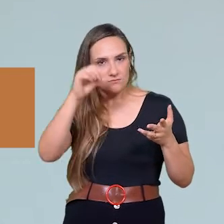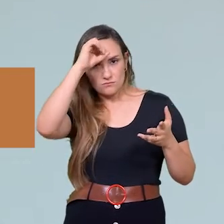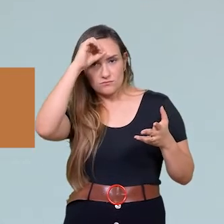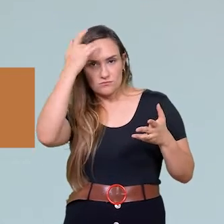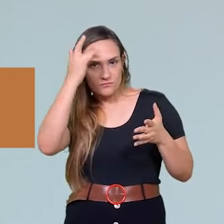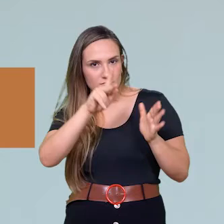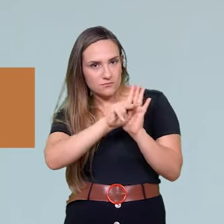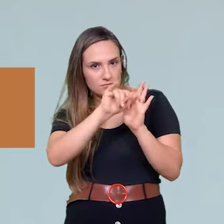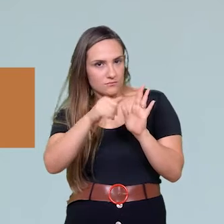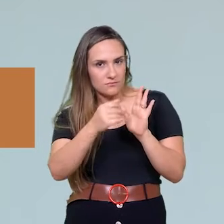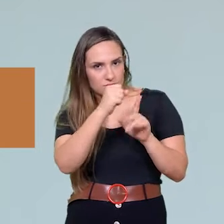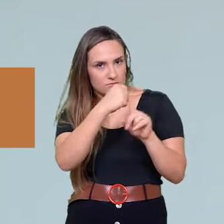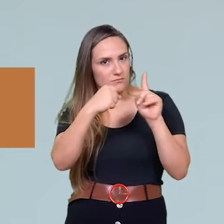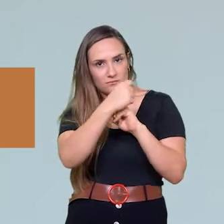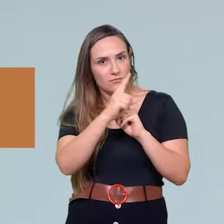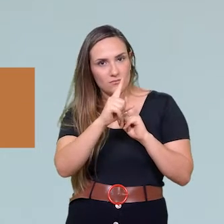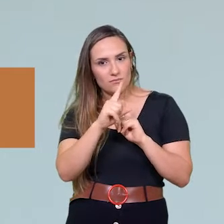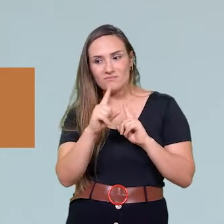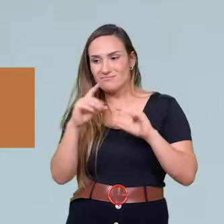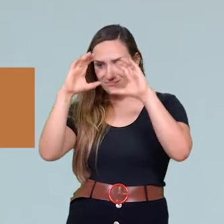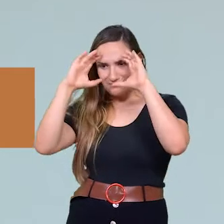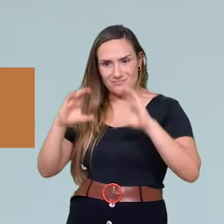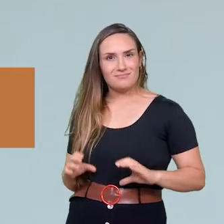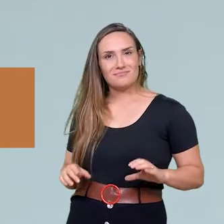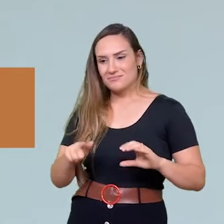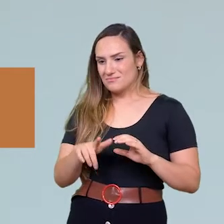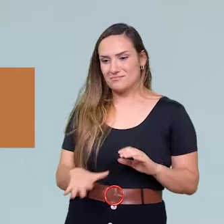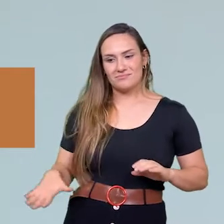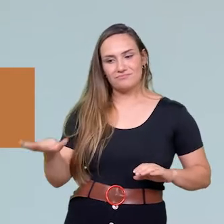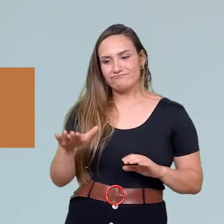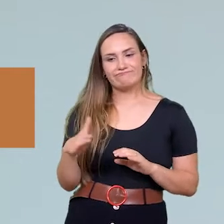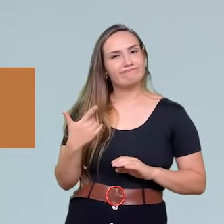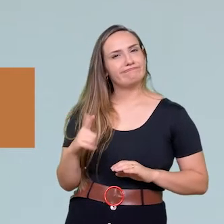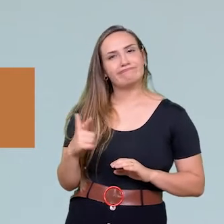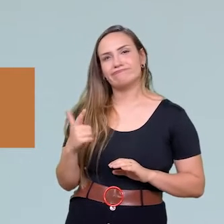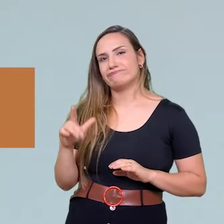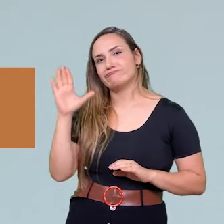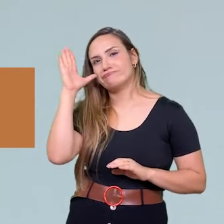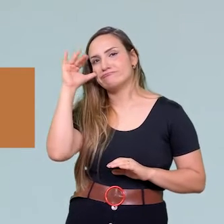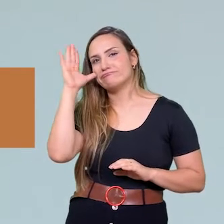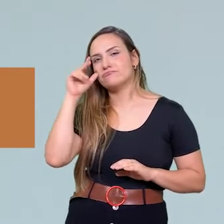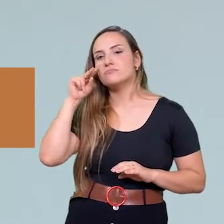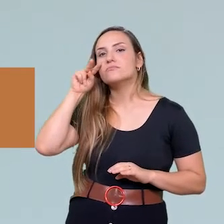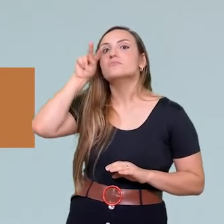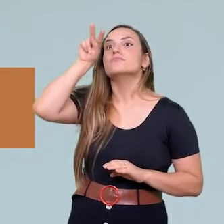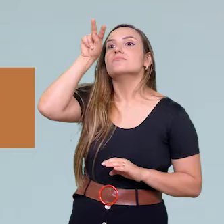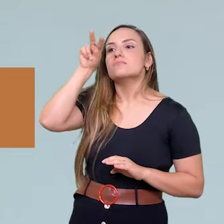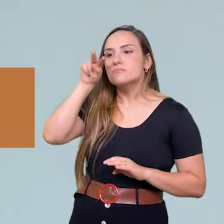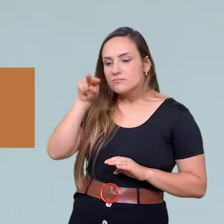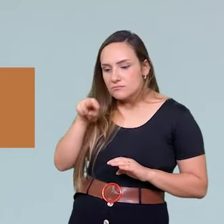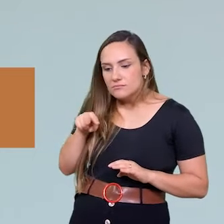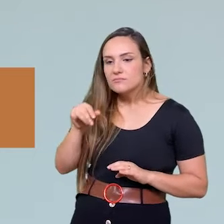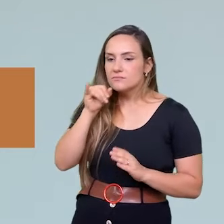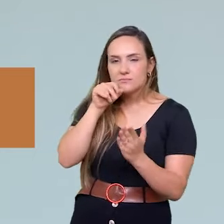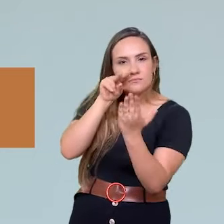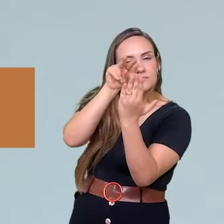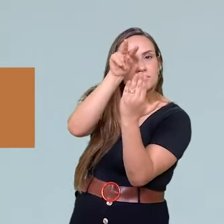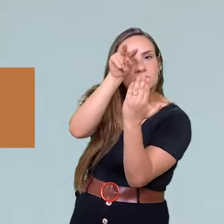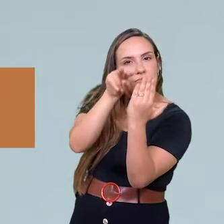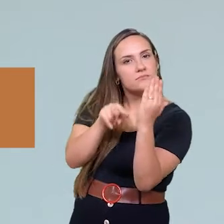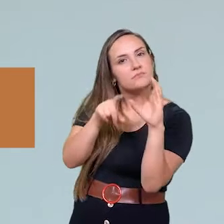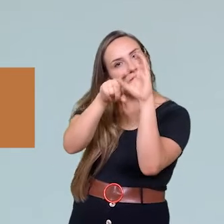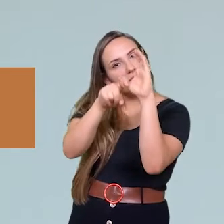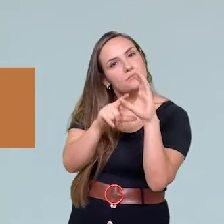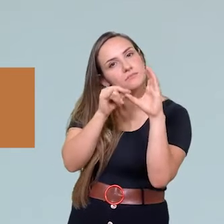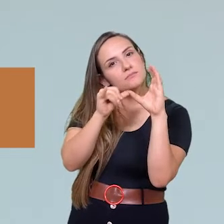programa social. Eu acho que o cidadão, em geral, não tem o costume de examinar a sua conta de